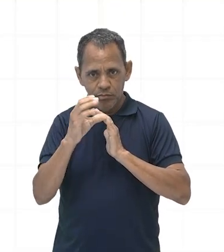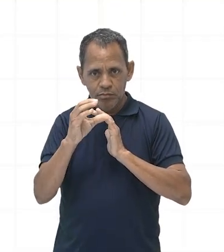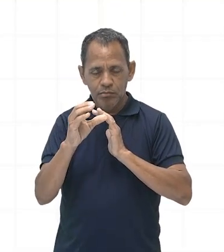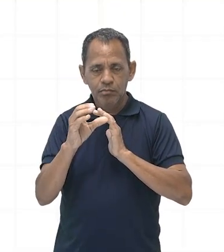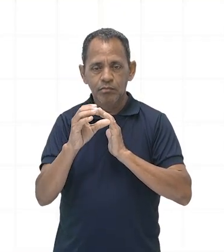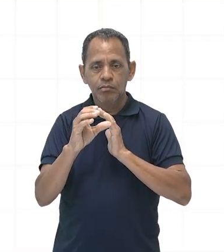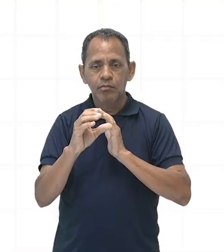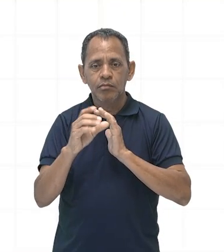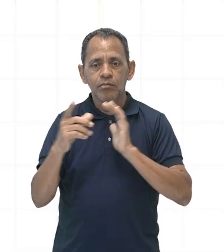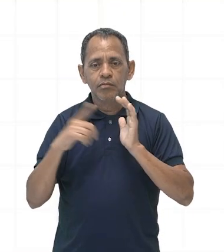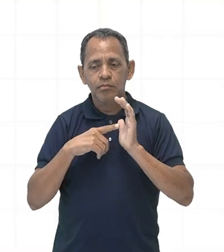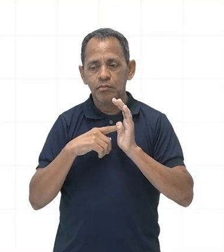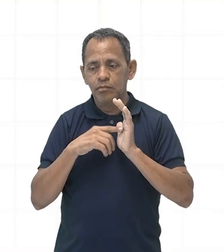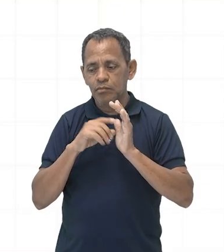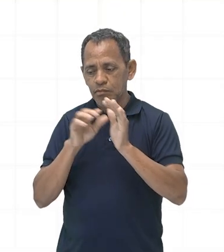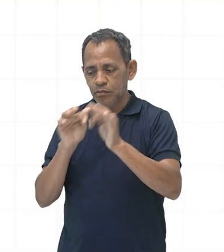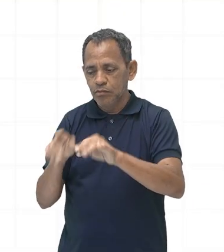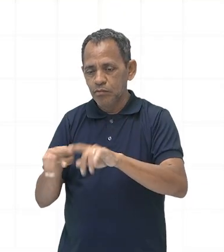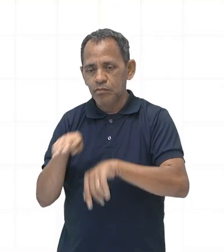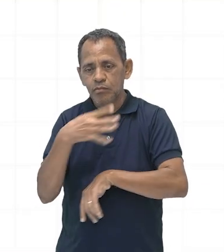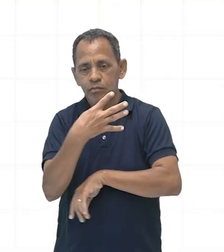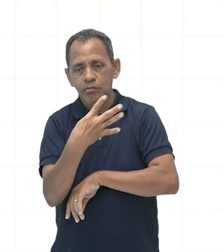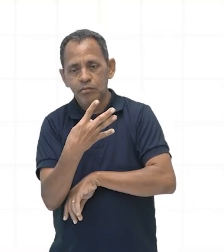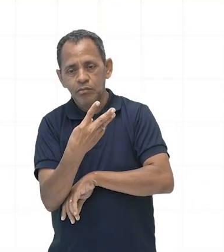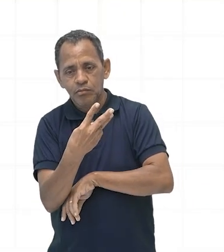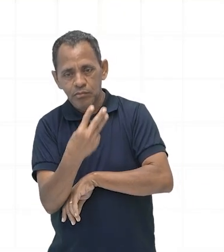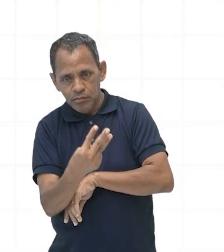136,80, nós vamos ter um desconto de R$